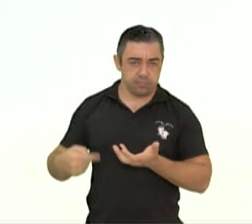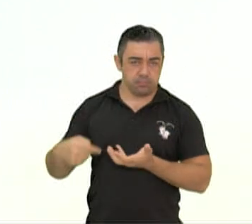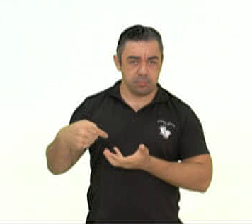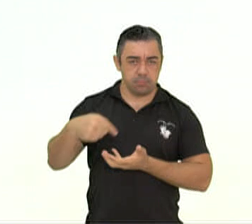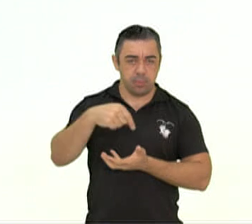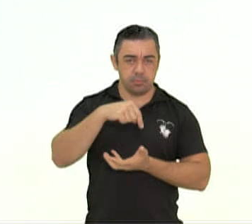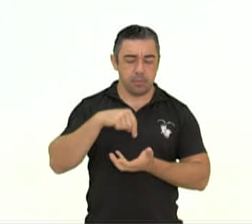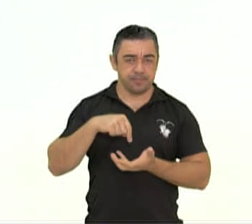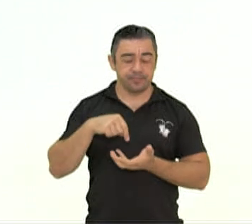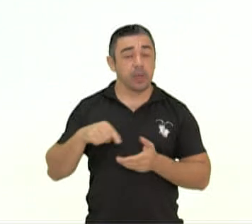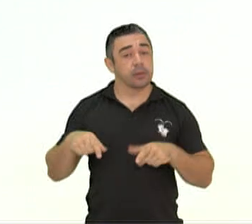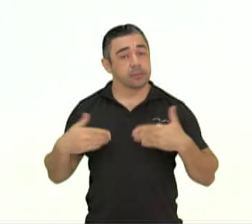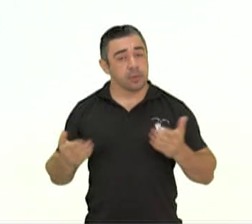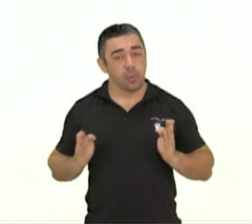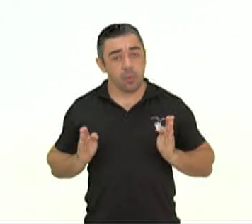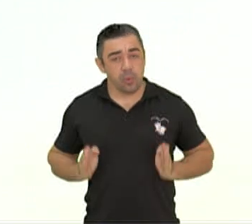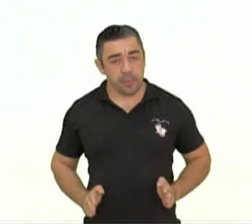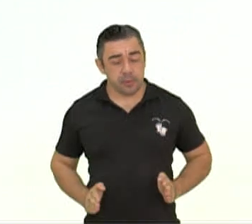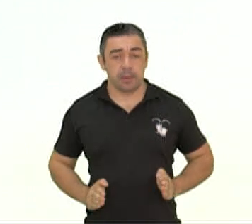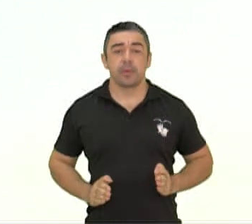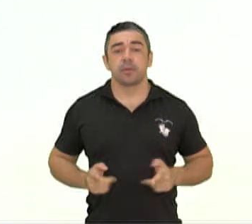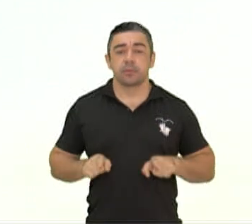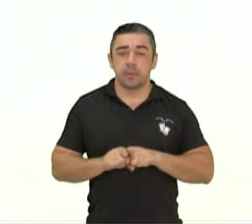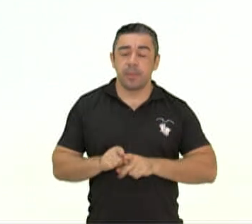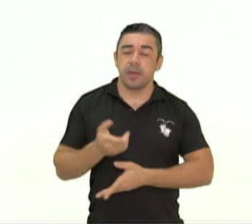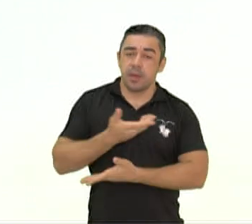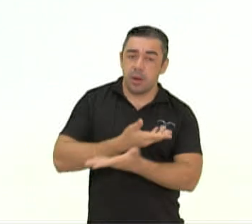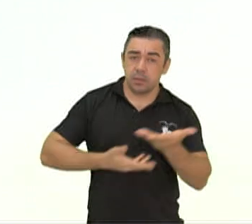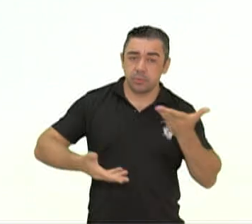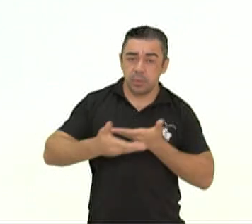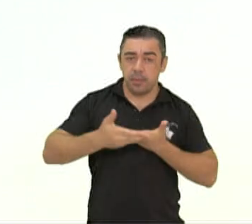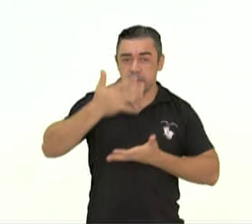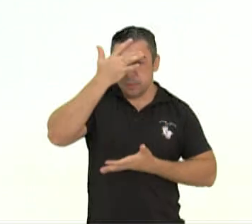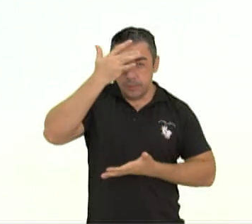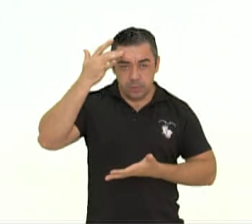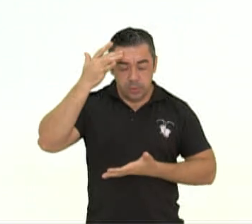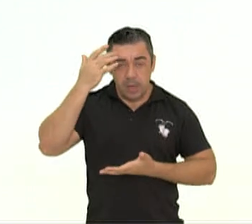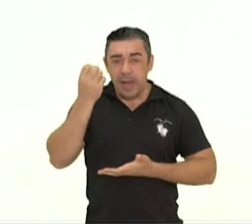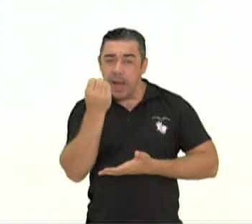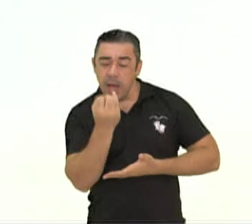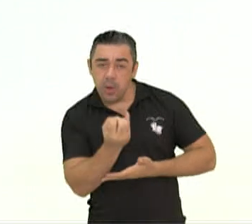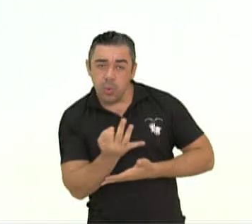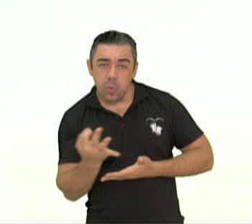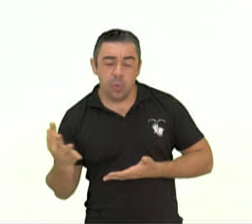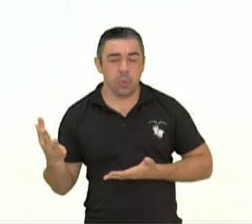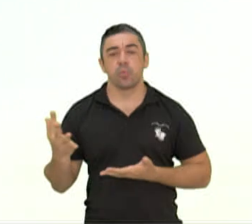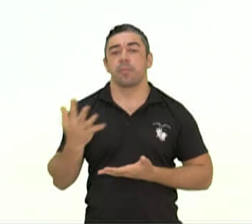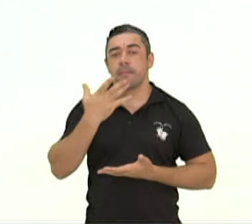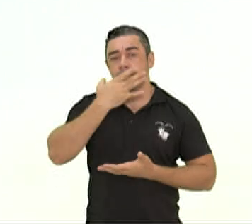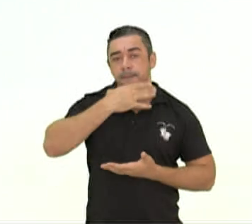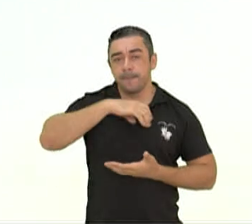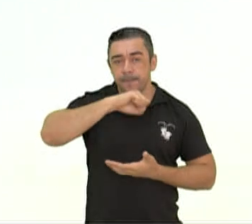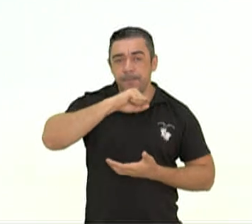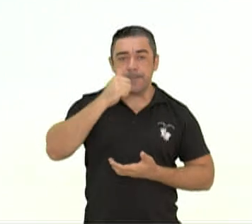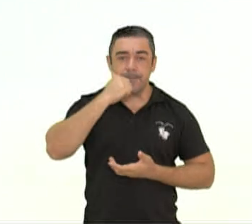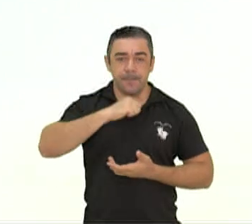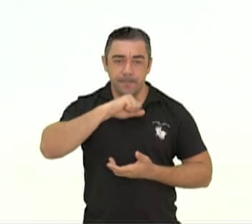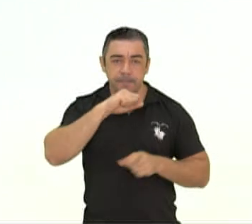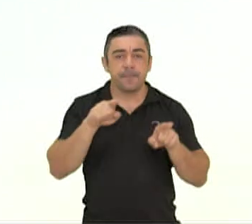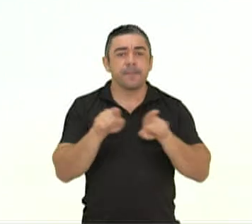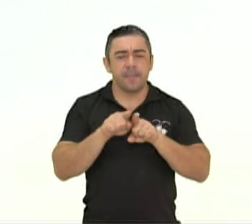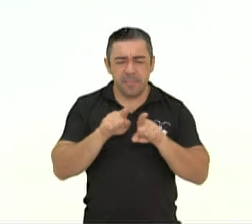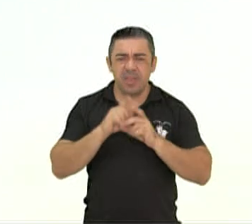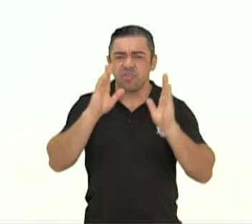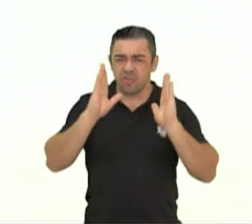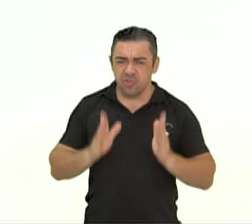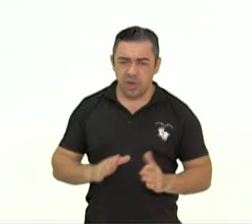os comportamentos e relacionamentos de todas as pessoas. Alguns dos pais, também nativos